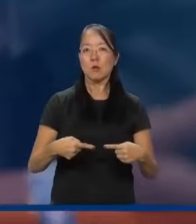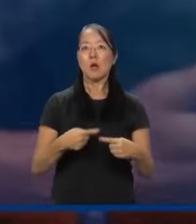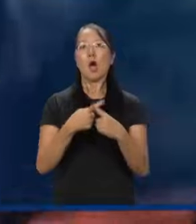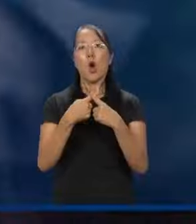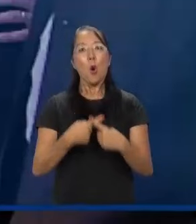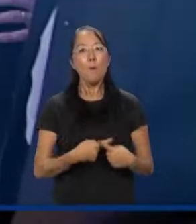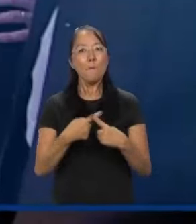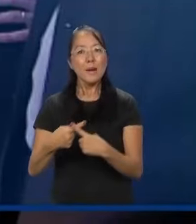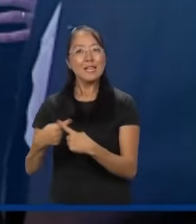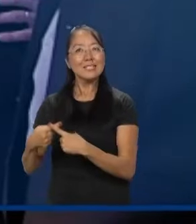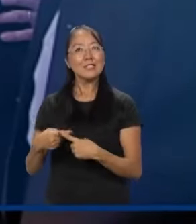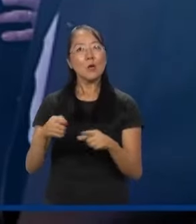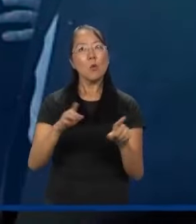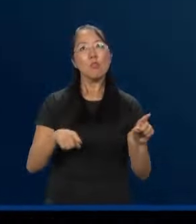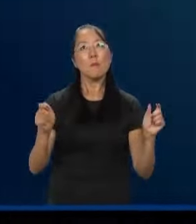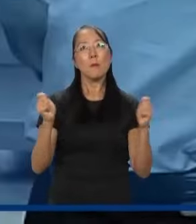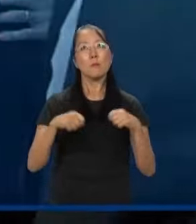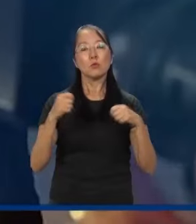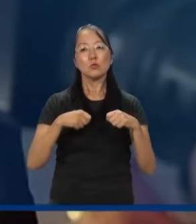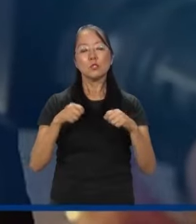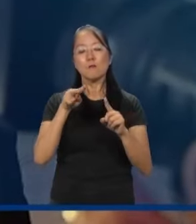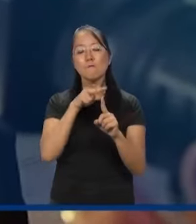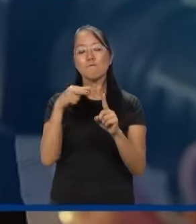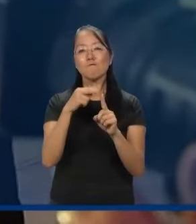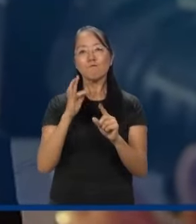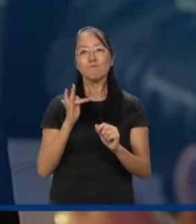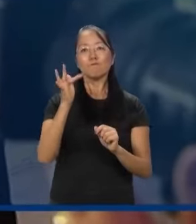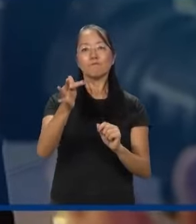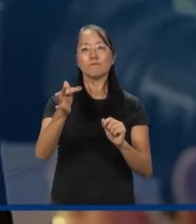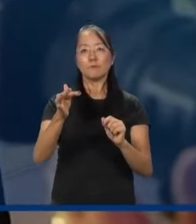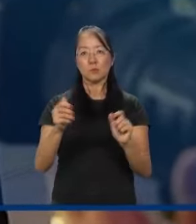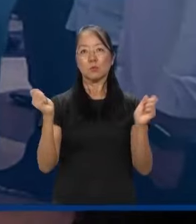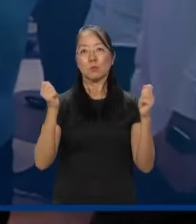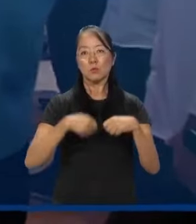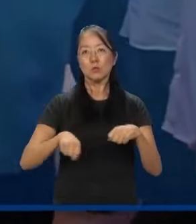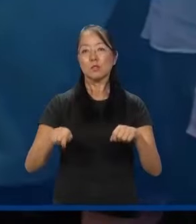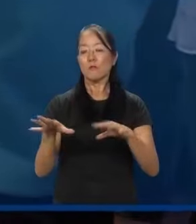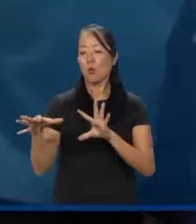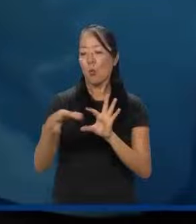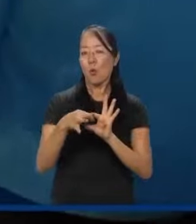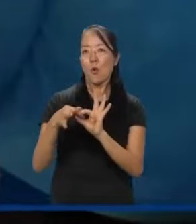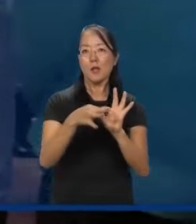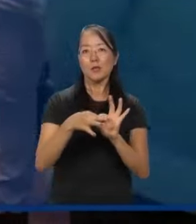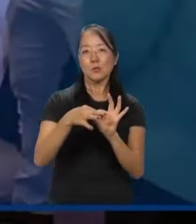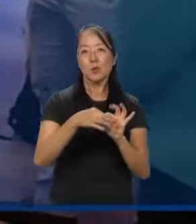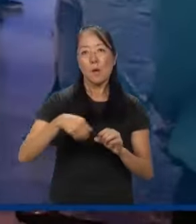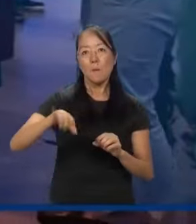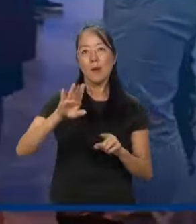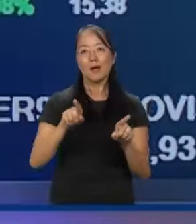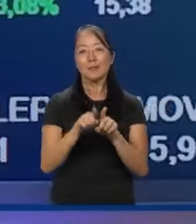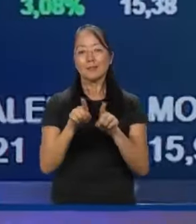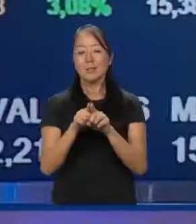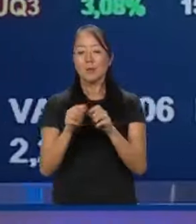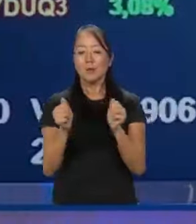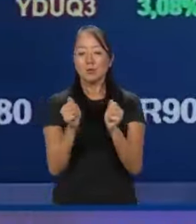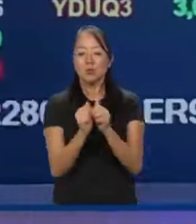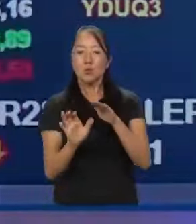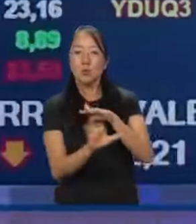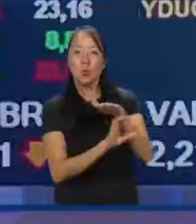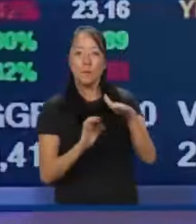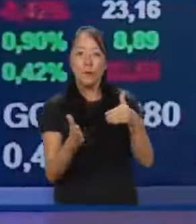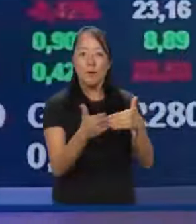torna realizável sua visão de futuro. Queremos ampliar conexões e somar forças com empresas fechadas e